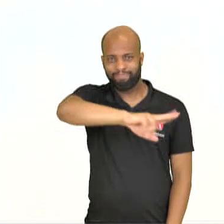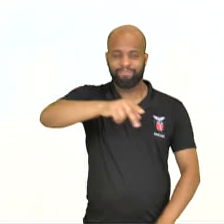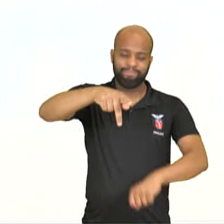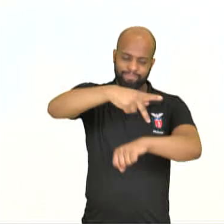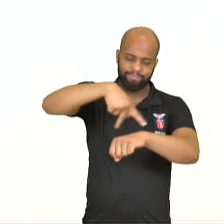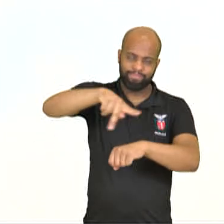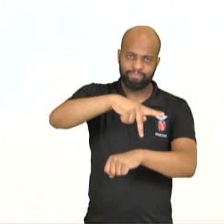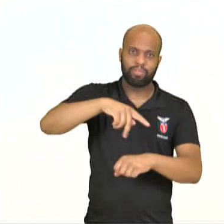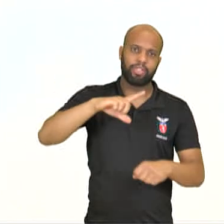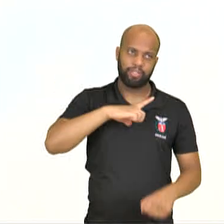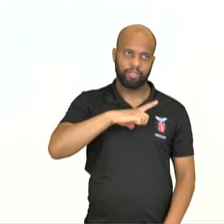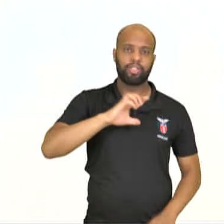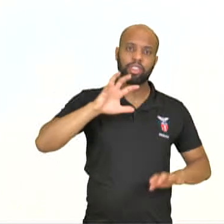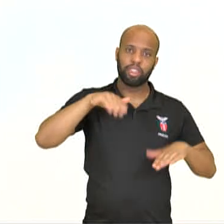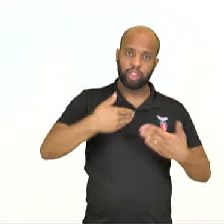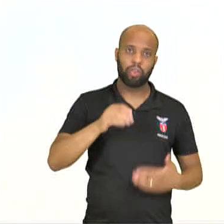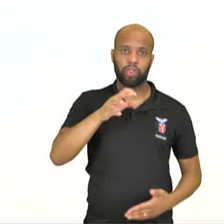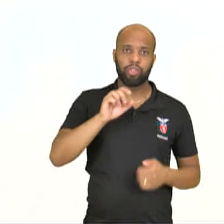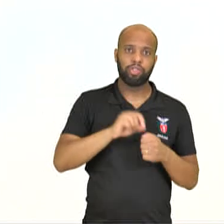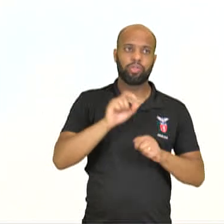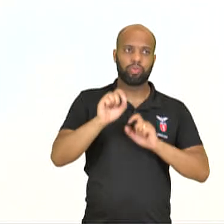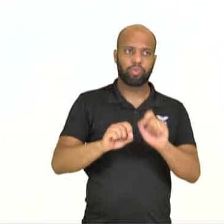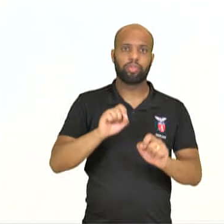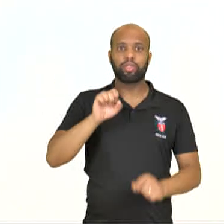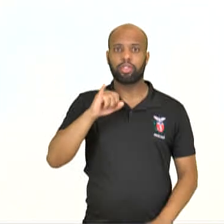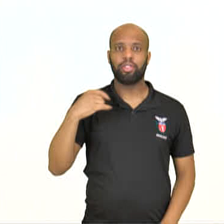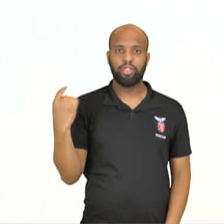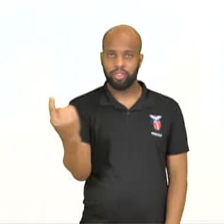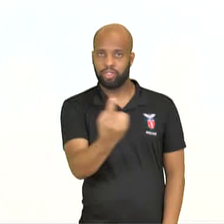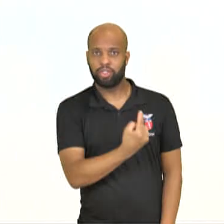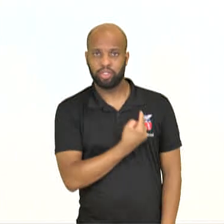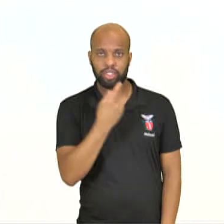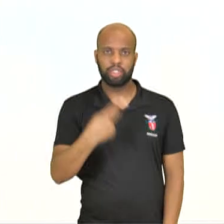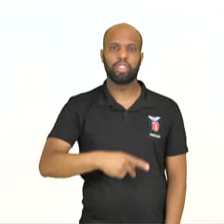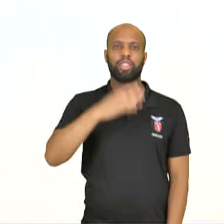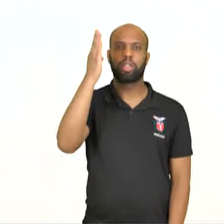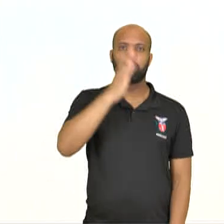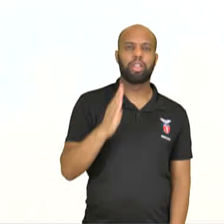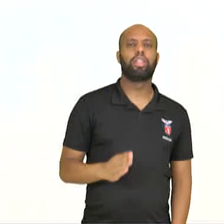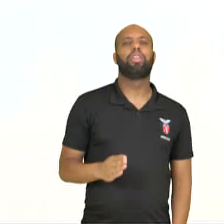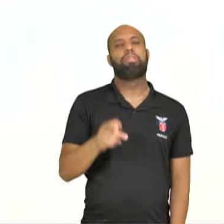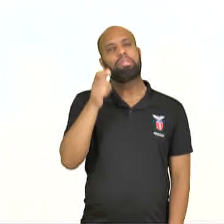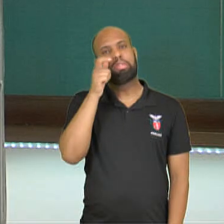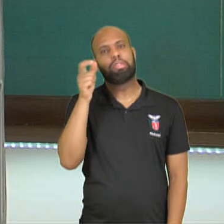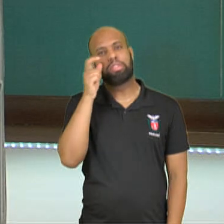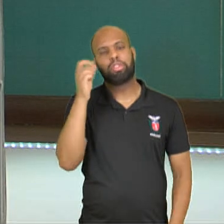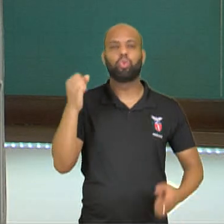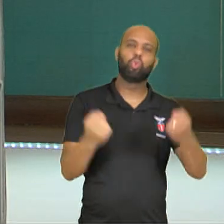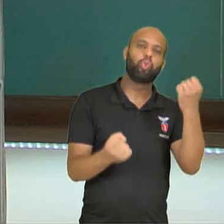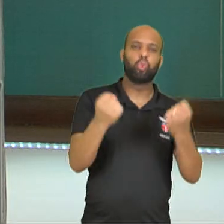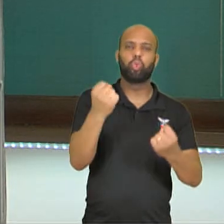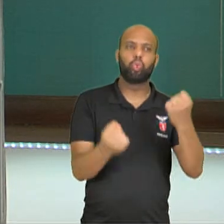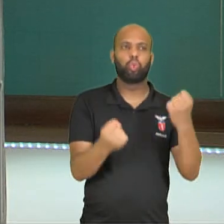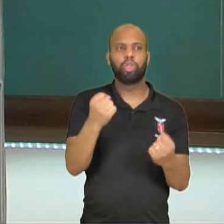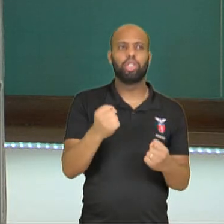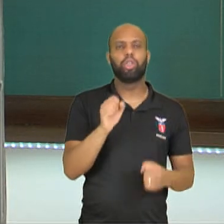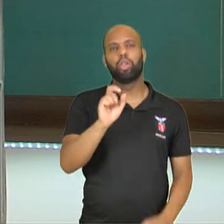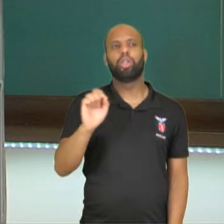do ano. E isso vai fazer com que, quando nós aqui no Brasil estivermos assistindo a essas corridas, que elas